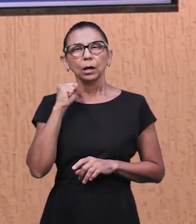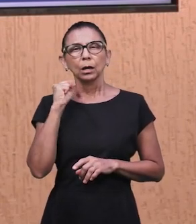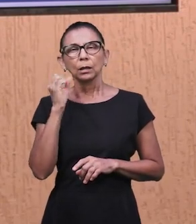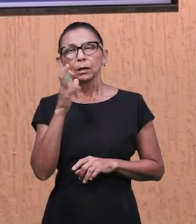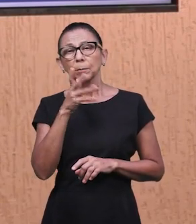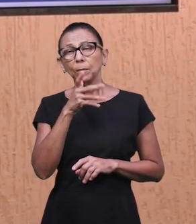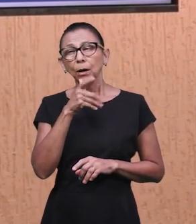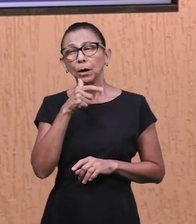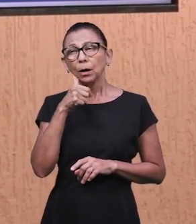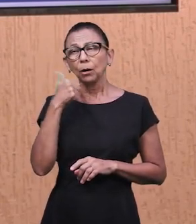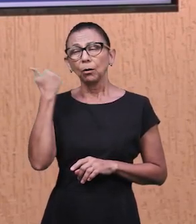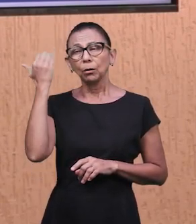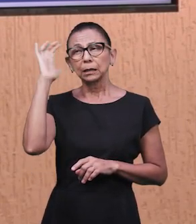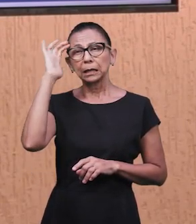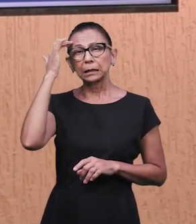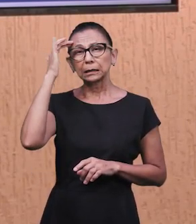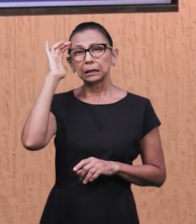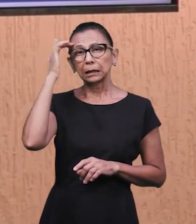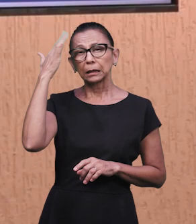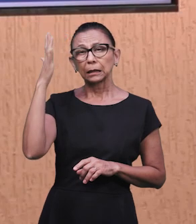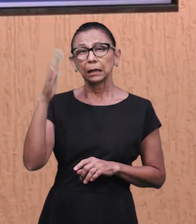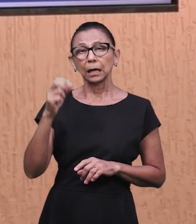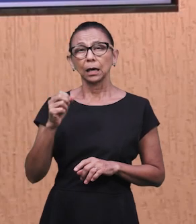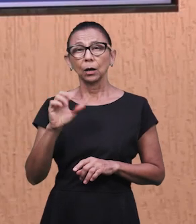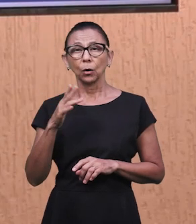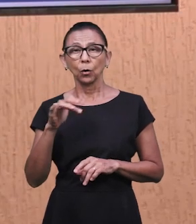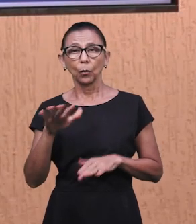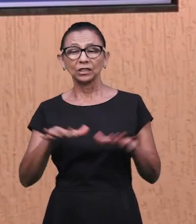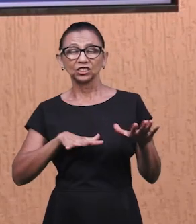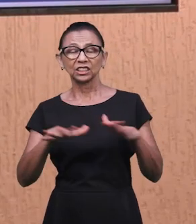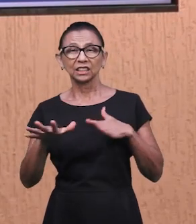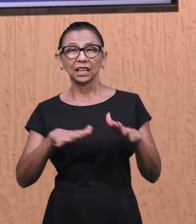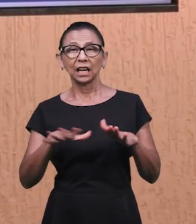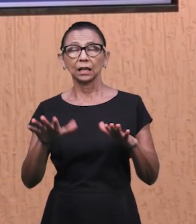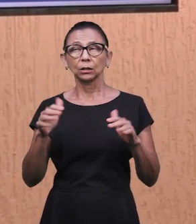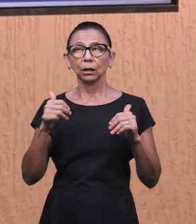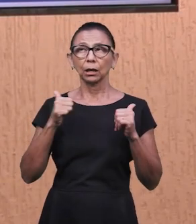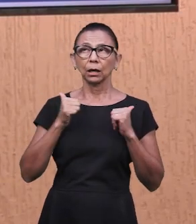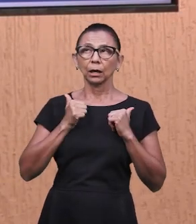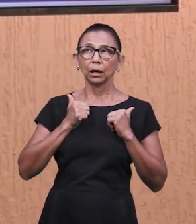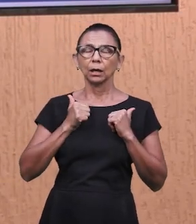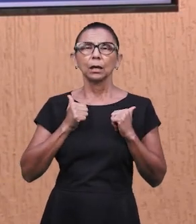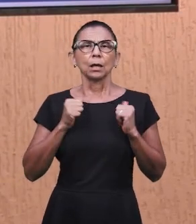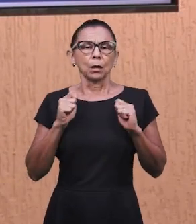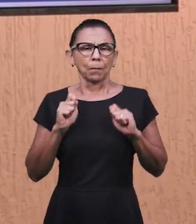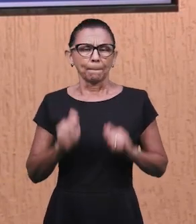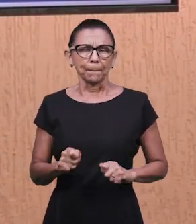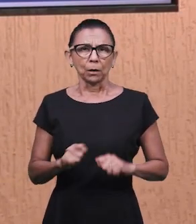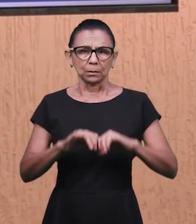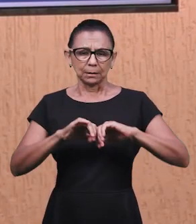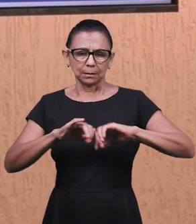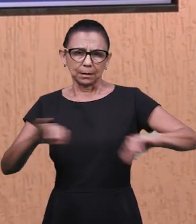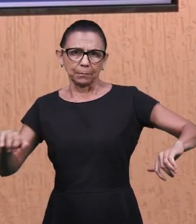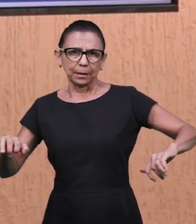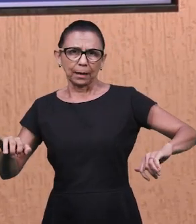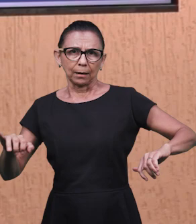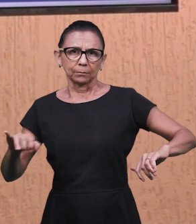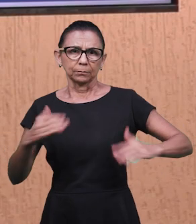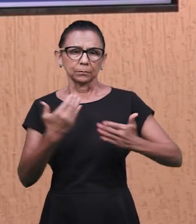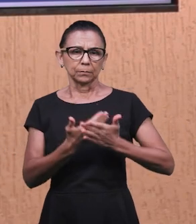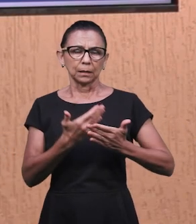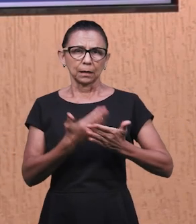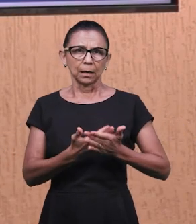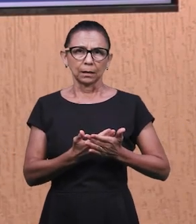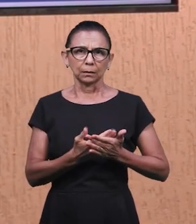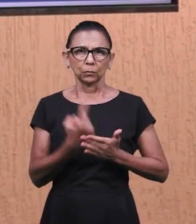que o comportamento é mais agitado ou mais apático. Vocês podem dar uma aula separada, quer dizer, individual.